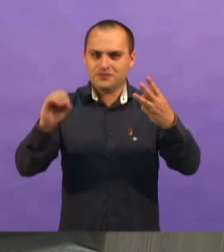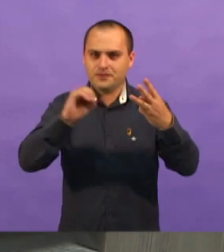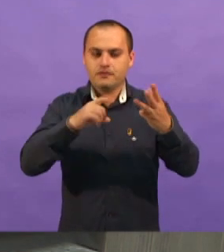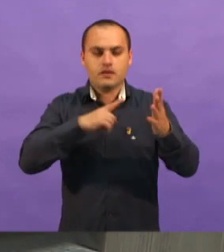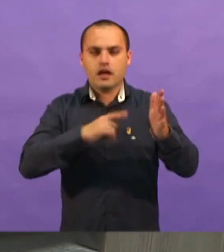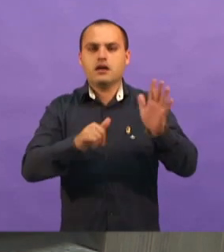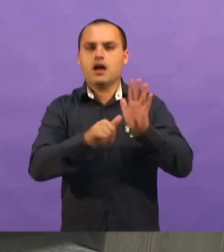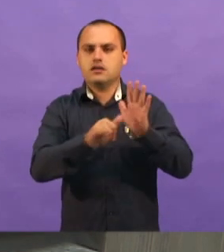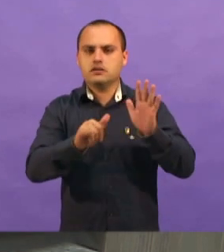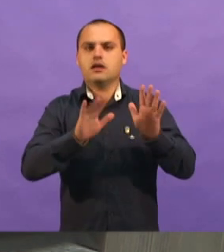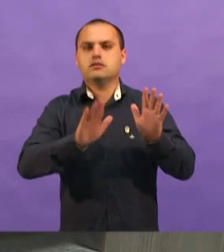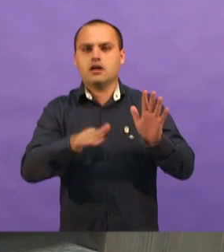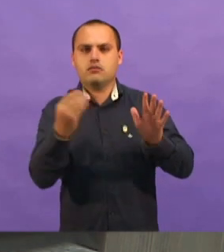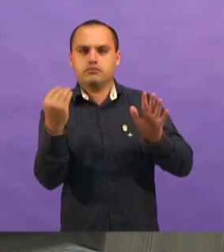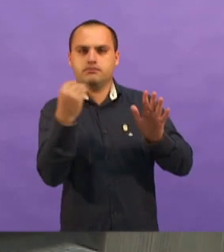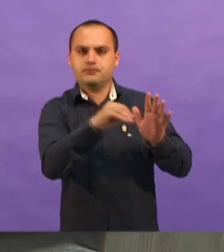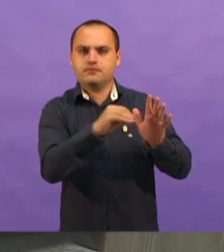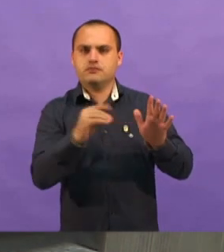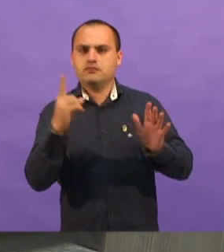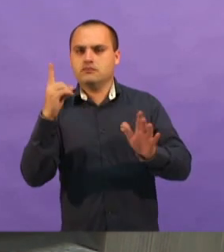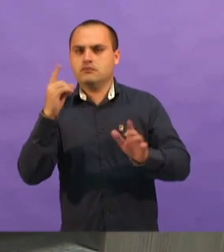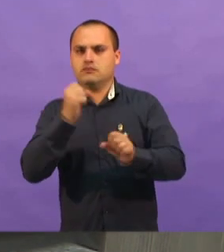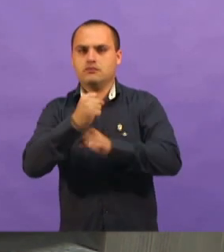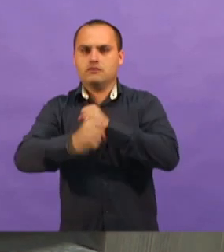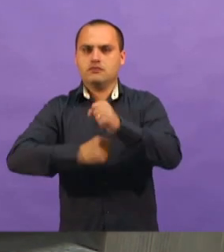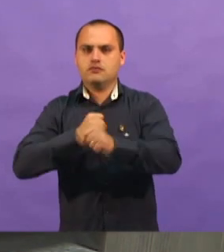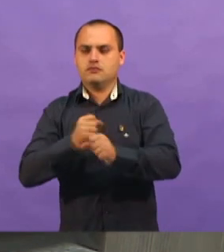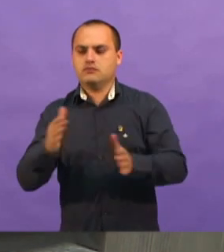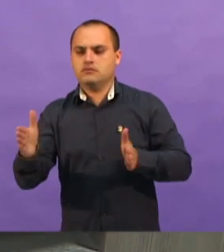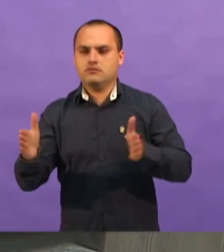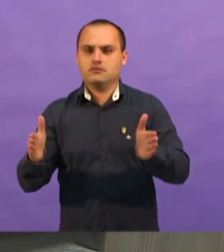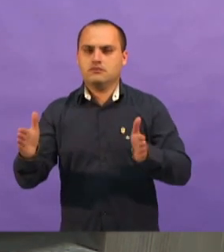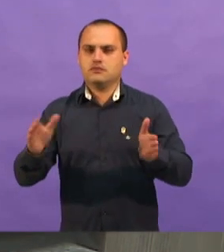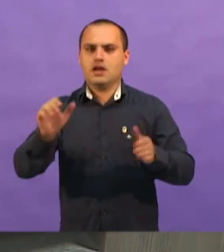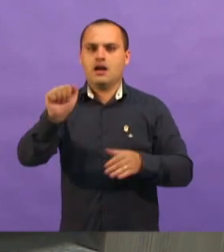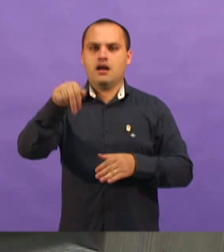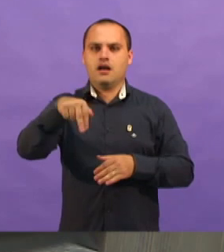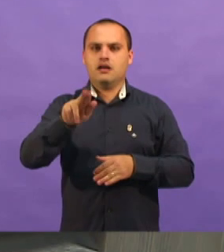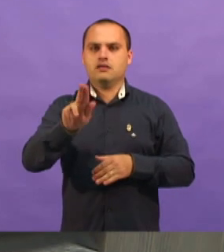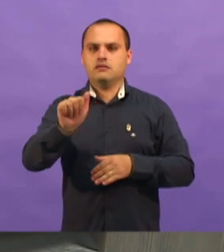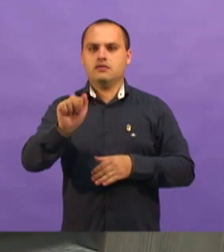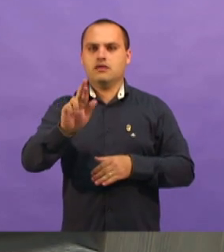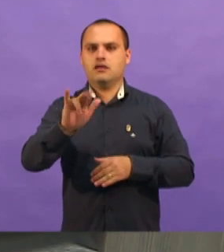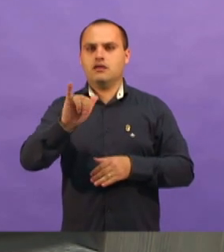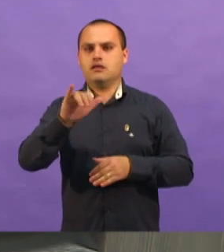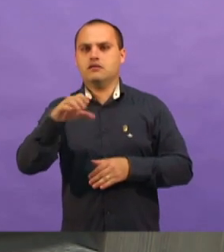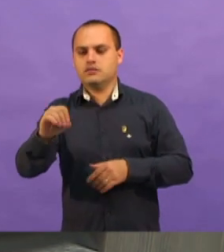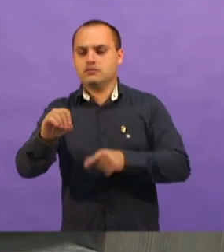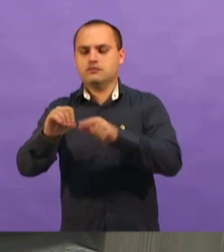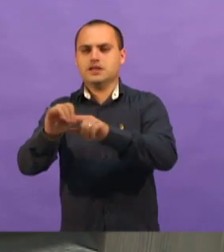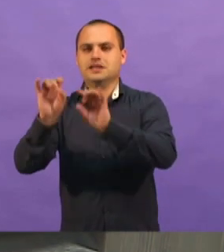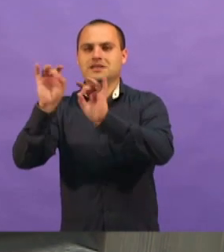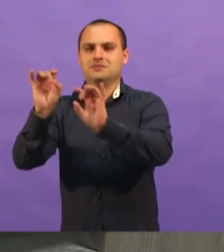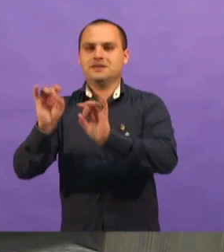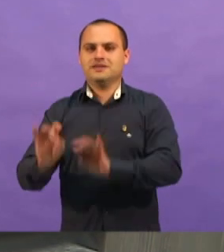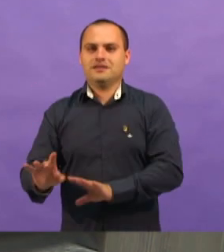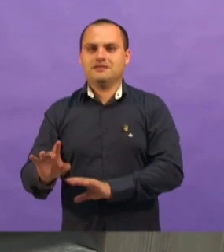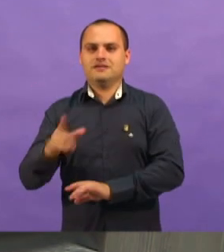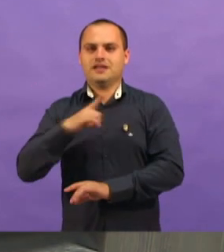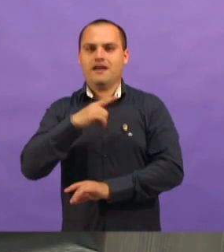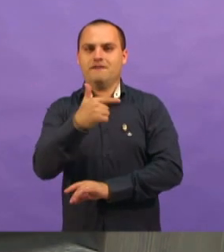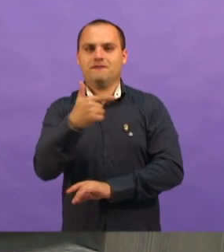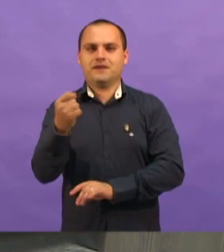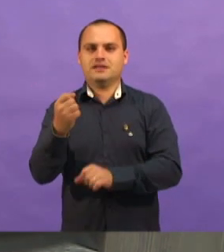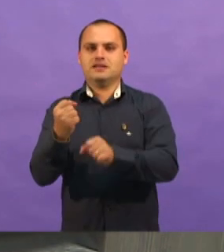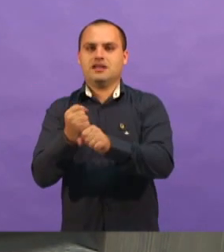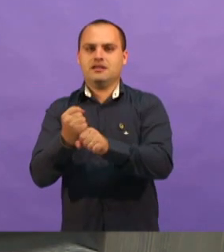edital para o anuário para de o anuário 2018. será um anuário especial, né, comemorativo aos 20 anos dessa publicação.